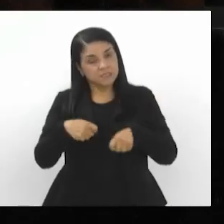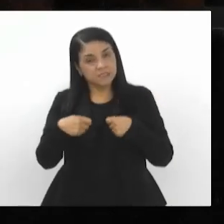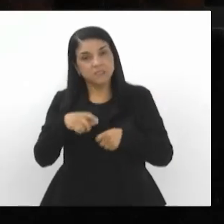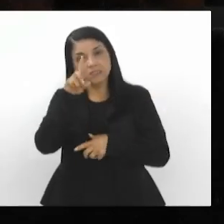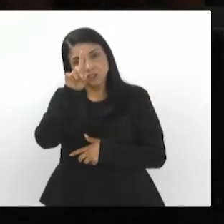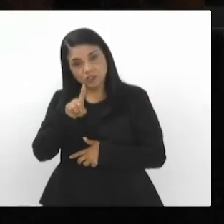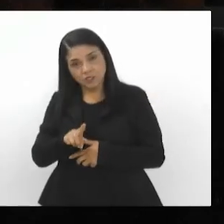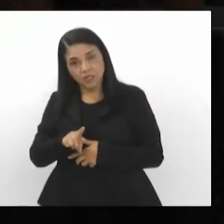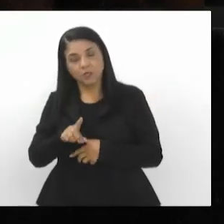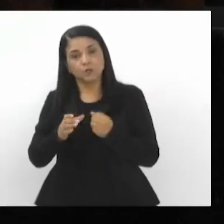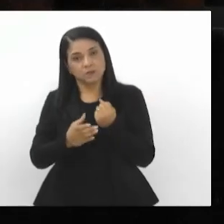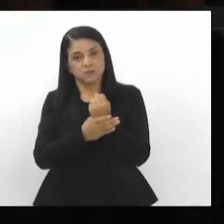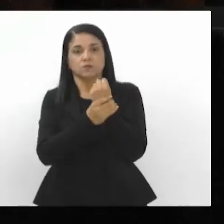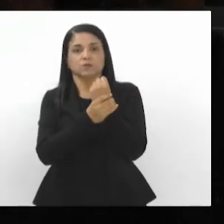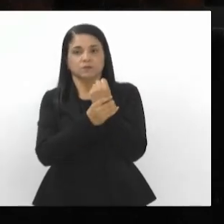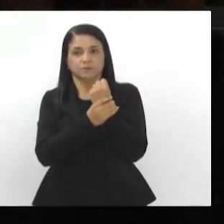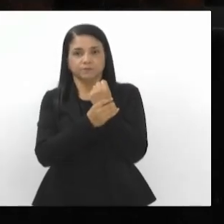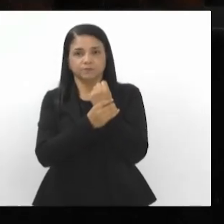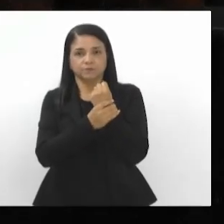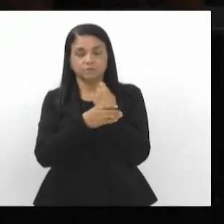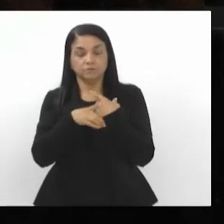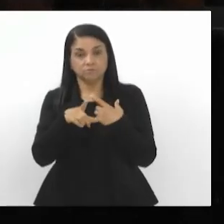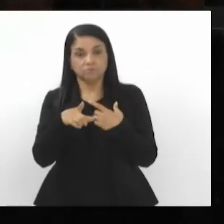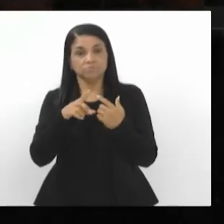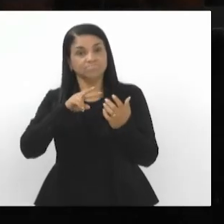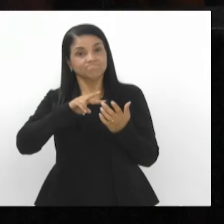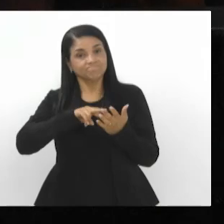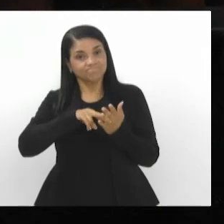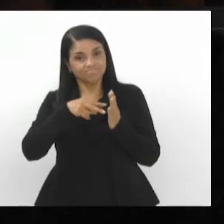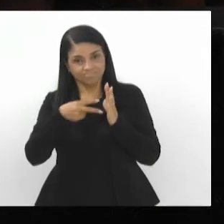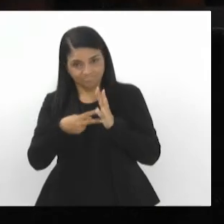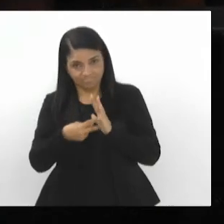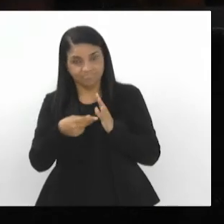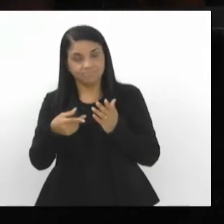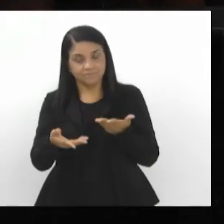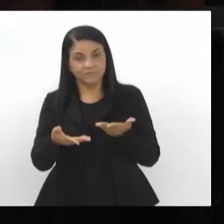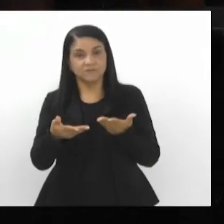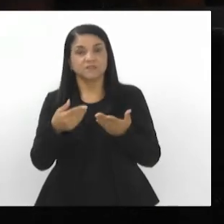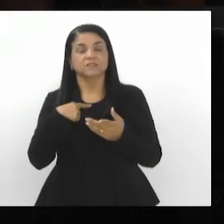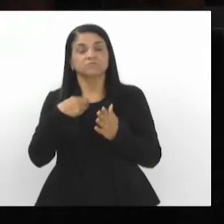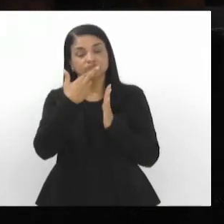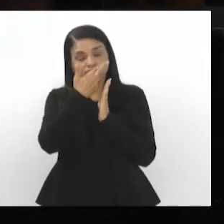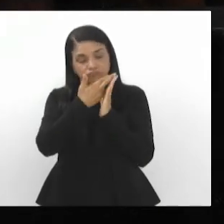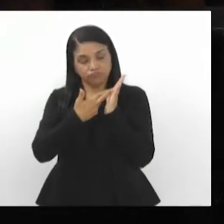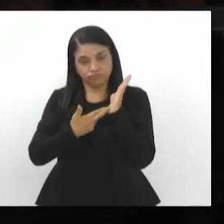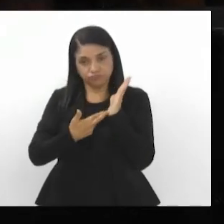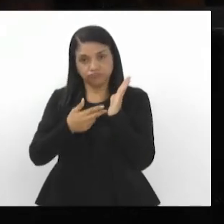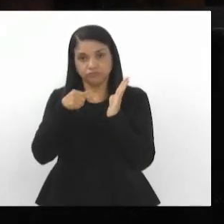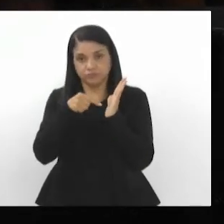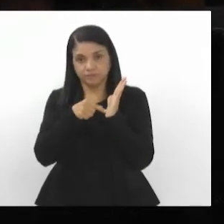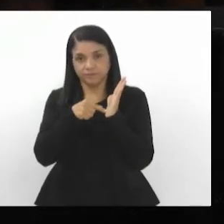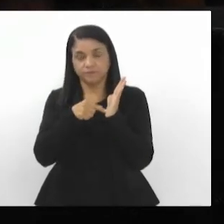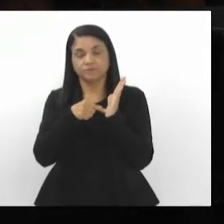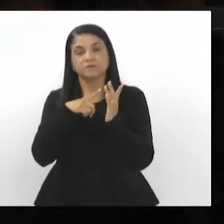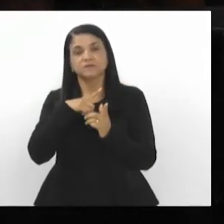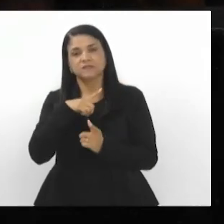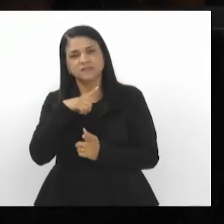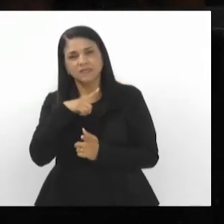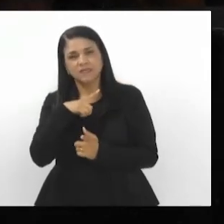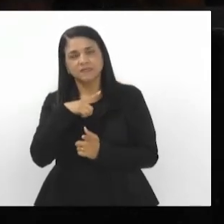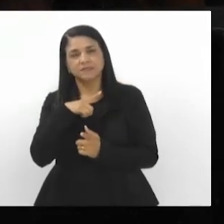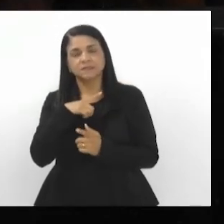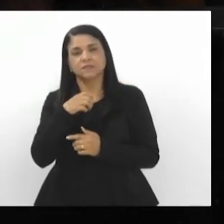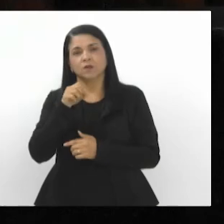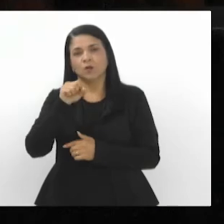seus direitos assegurados. Então, nesse sentido, nós tivemos nesse relatório também, que tem aqui cerca